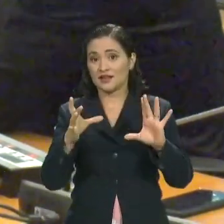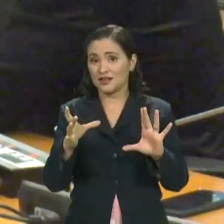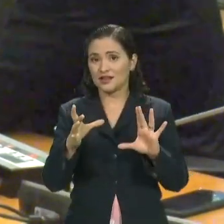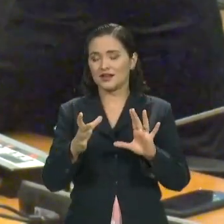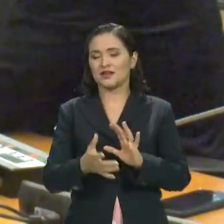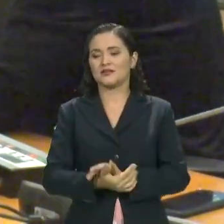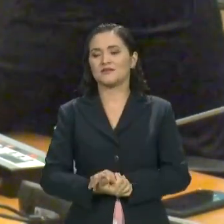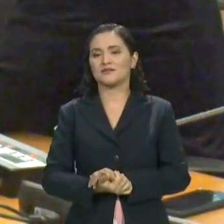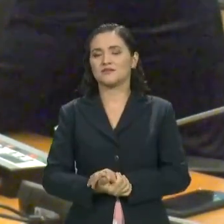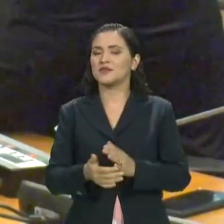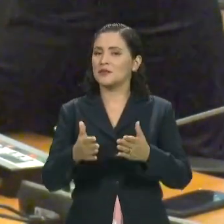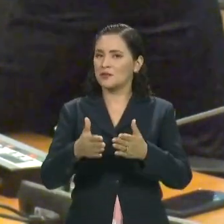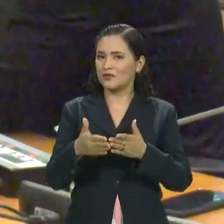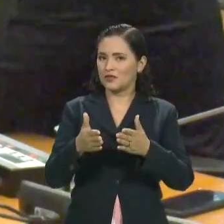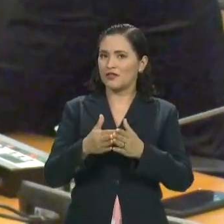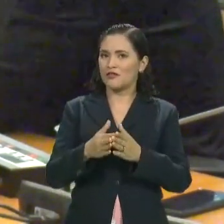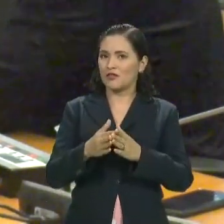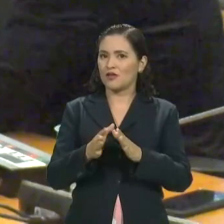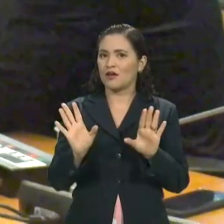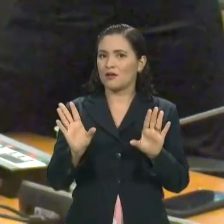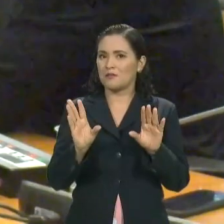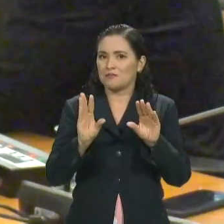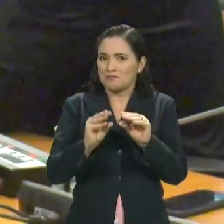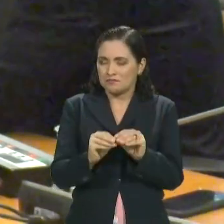que desligue.